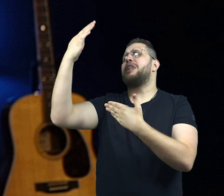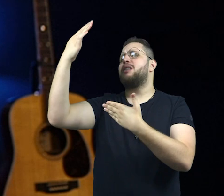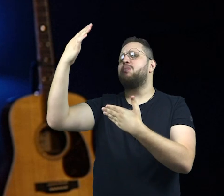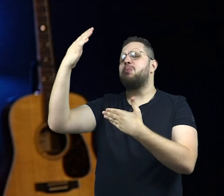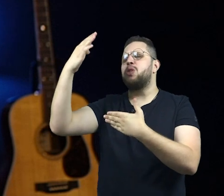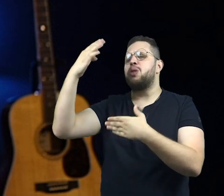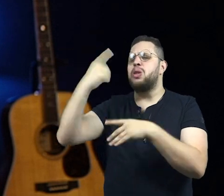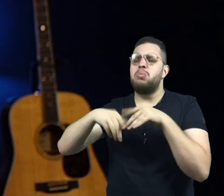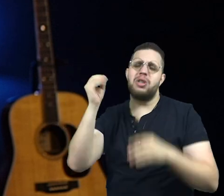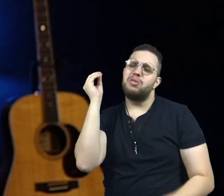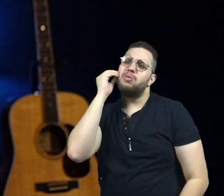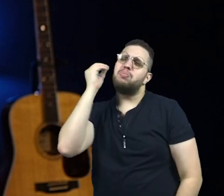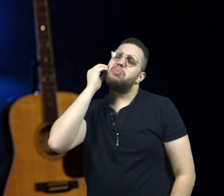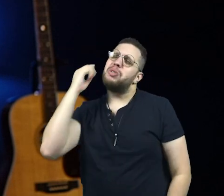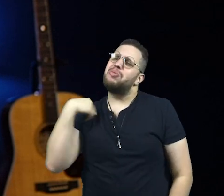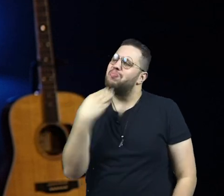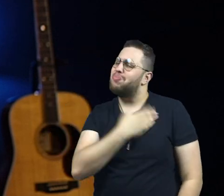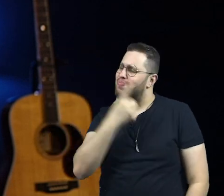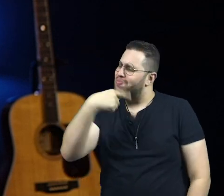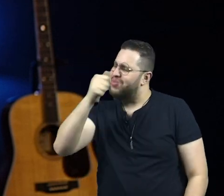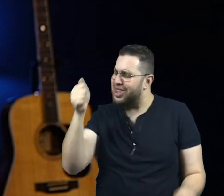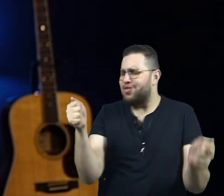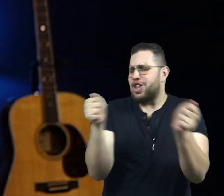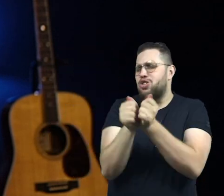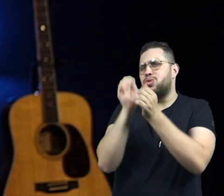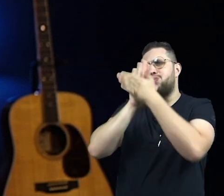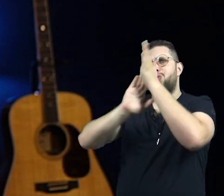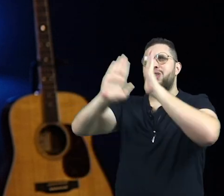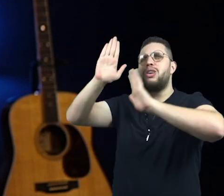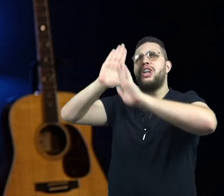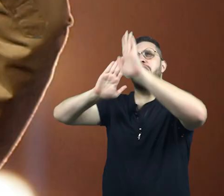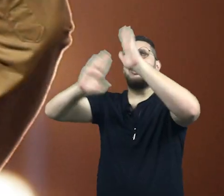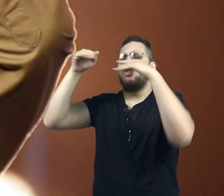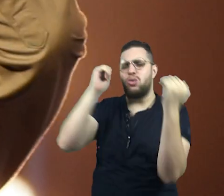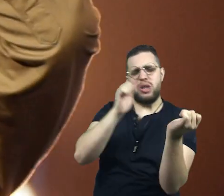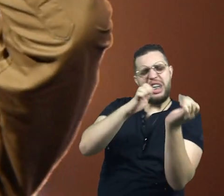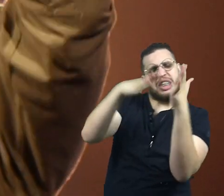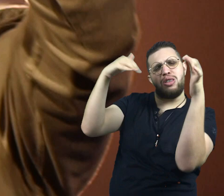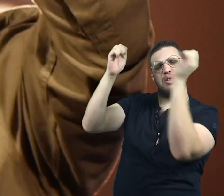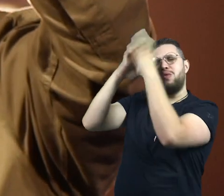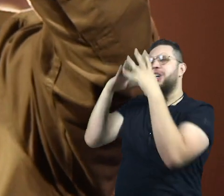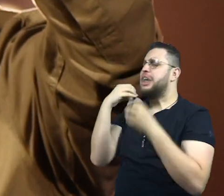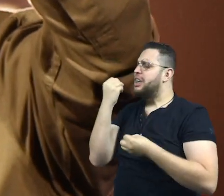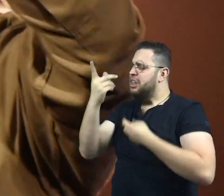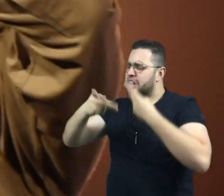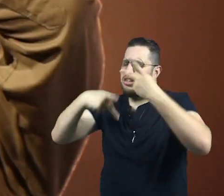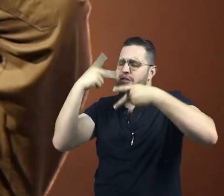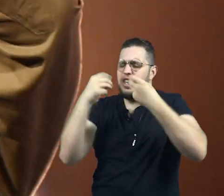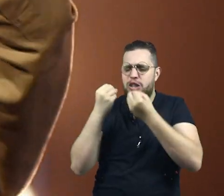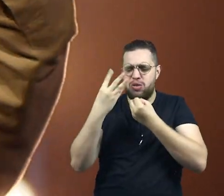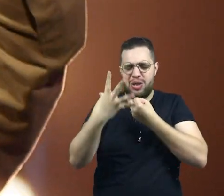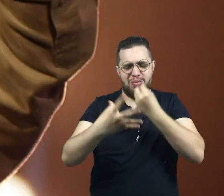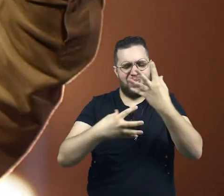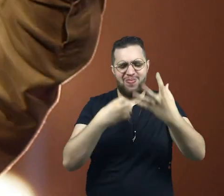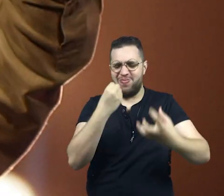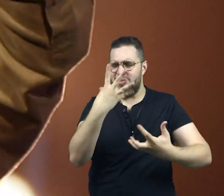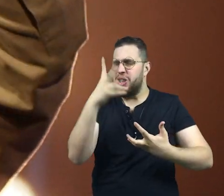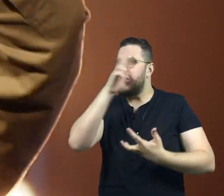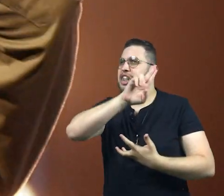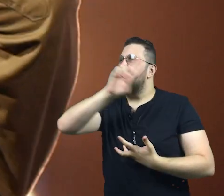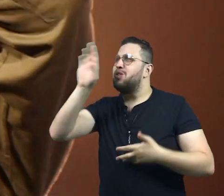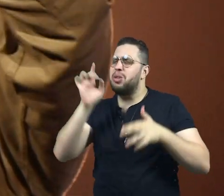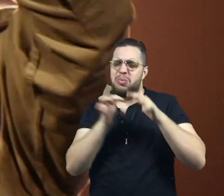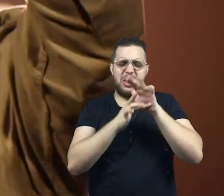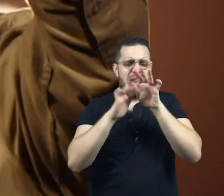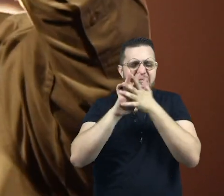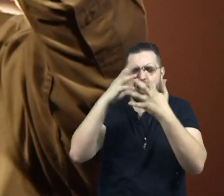uma oportunidade, Senhor, de poder te adorar, poder te louvar, Senhor, bendizer o teu nome. Pai, no nome de Jesus, que nada